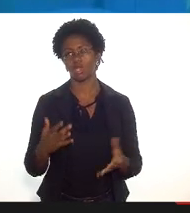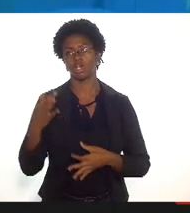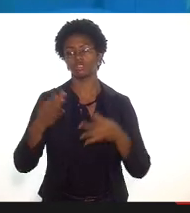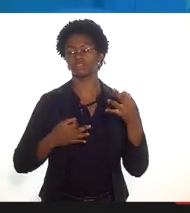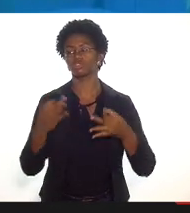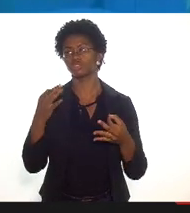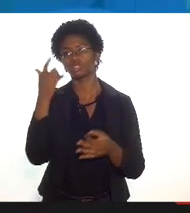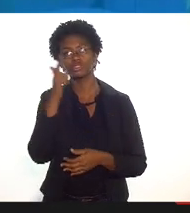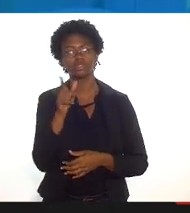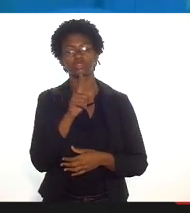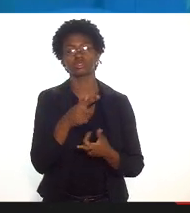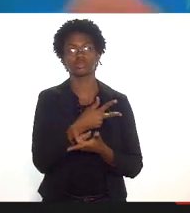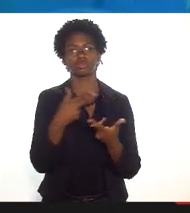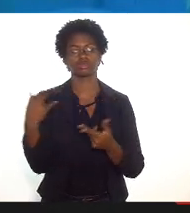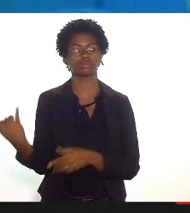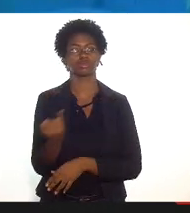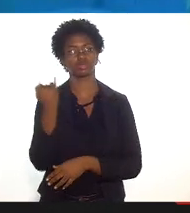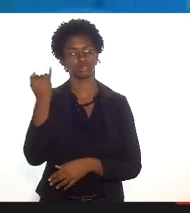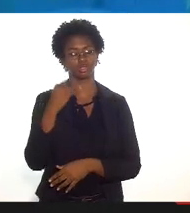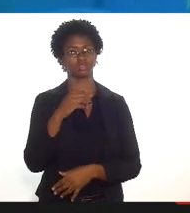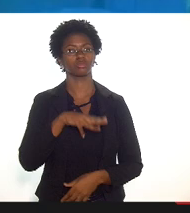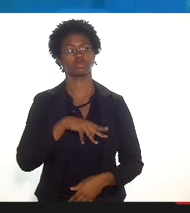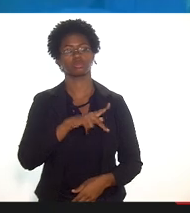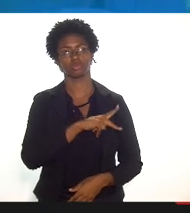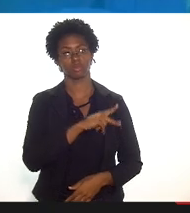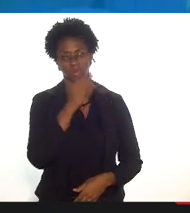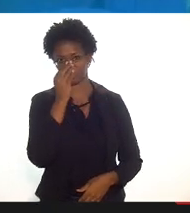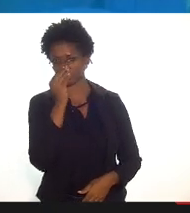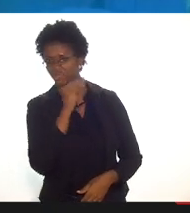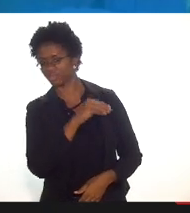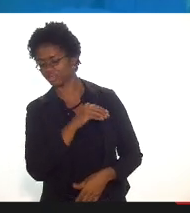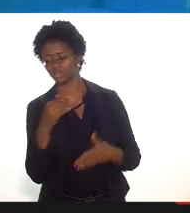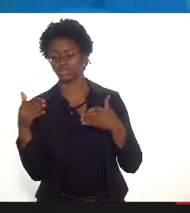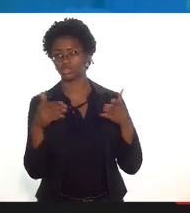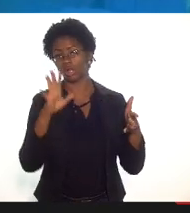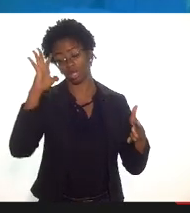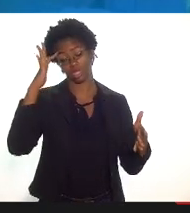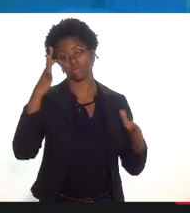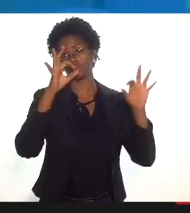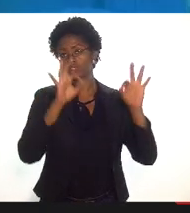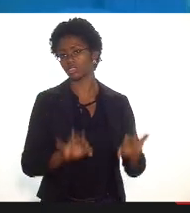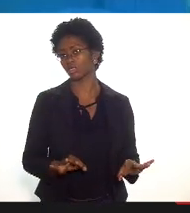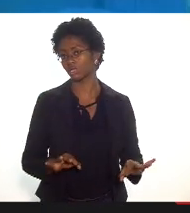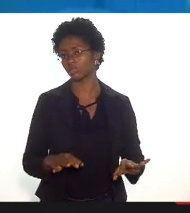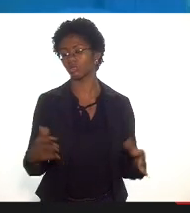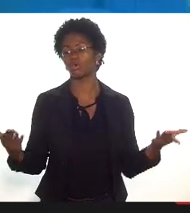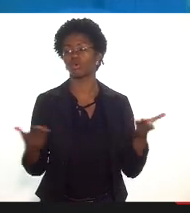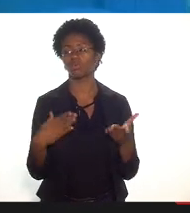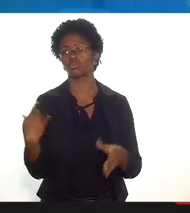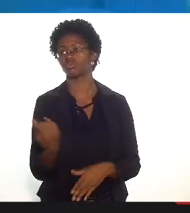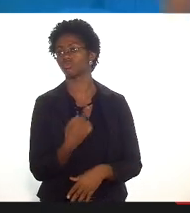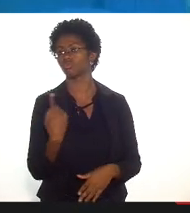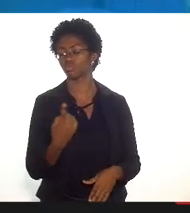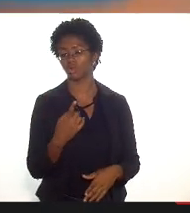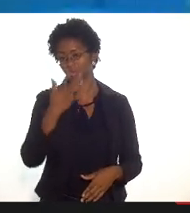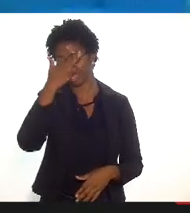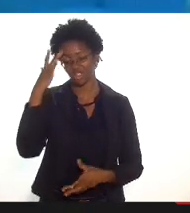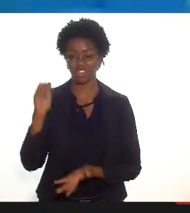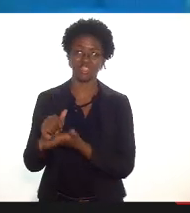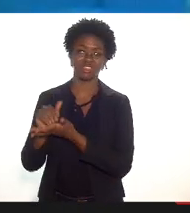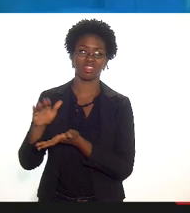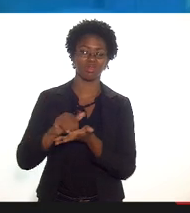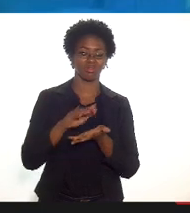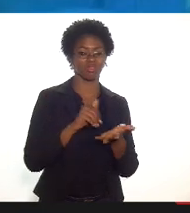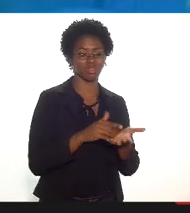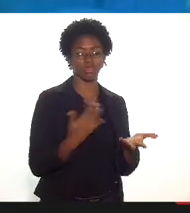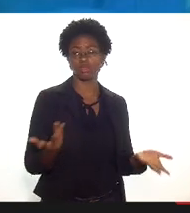que coisas importantes que o Ministério Público tem denunciado cheguem e sejam resolvidas. Nós estamos hoje com medidas, pessoas foram demitidas, e ele não